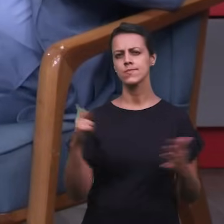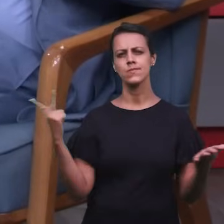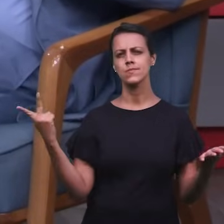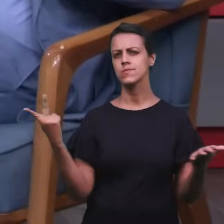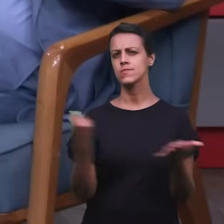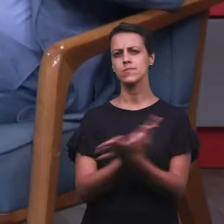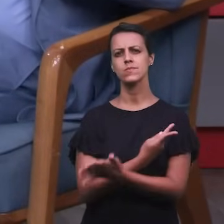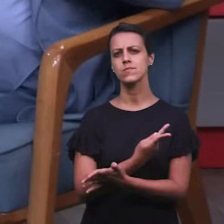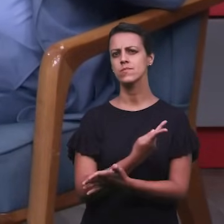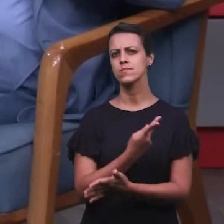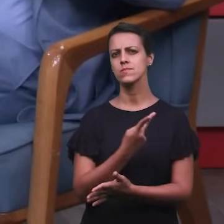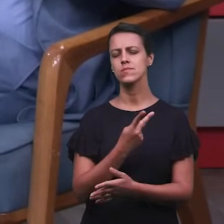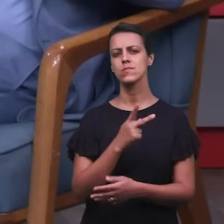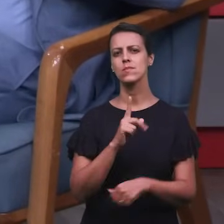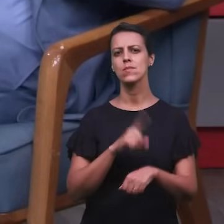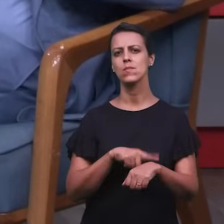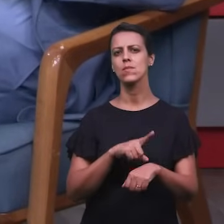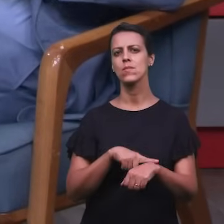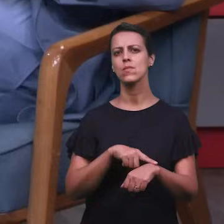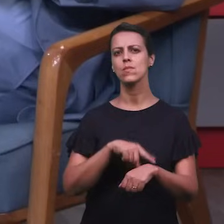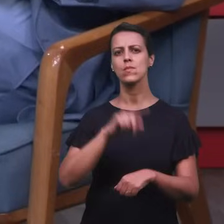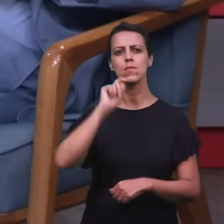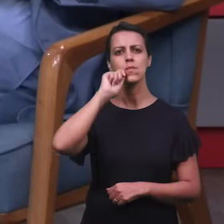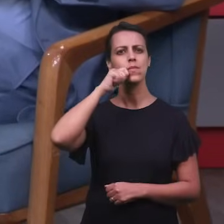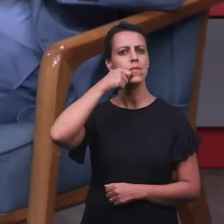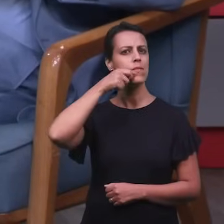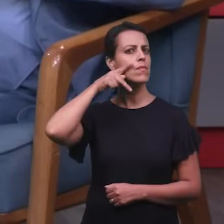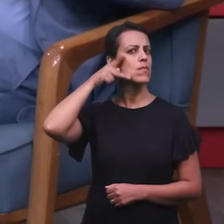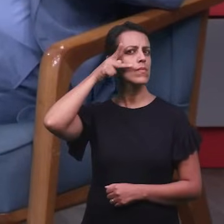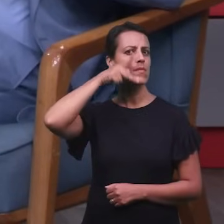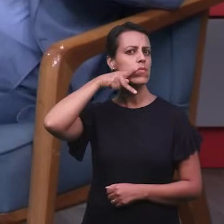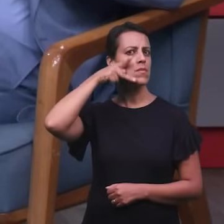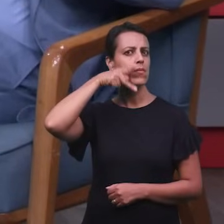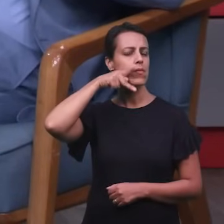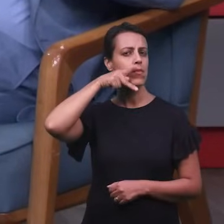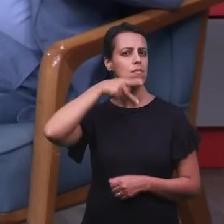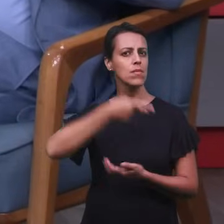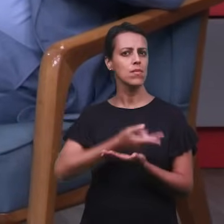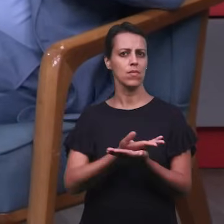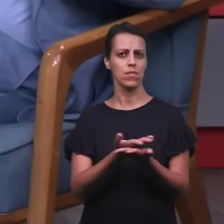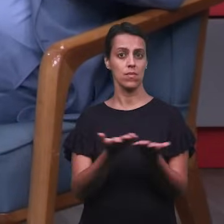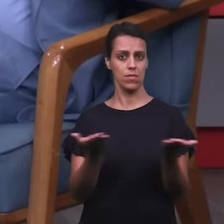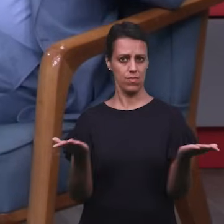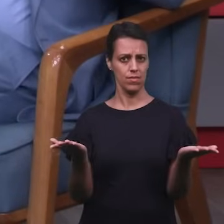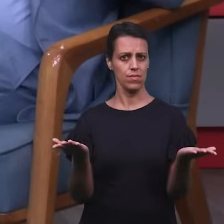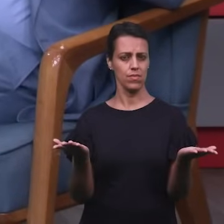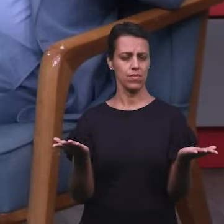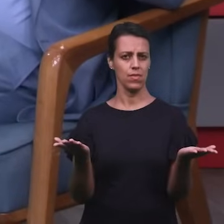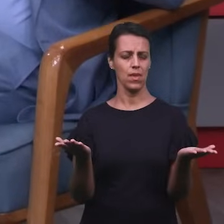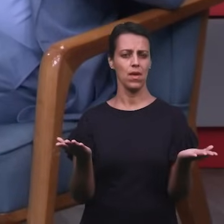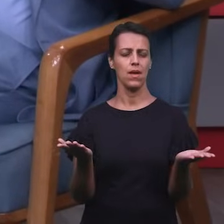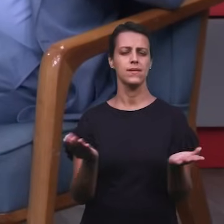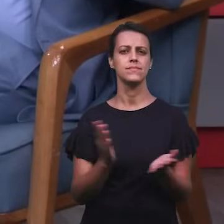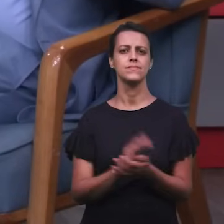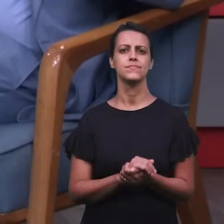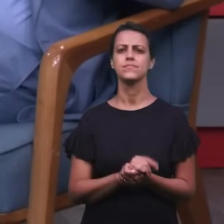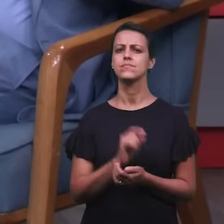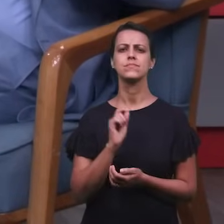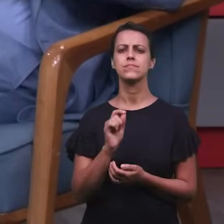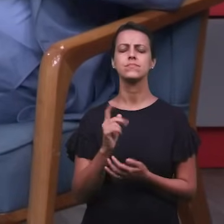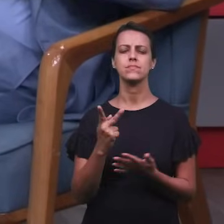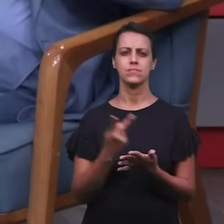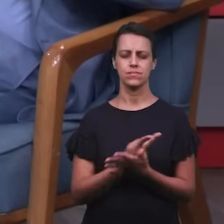na palavra sobre a ceia. O que aconteceu com a ceia? Vamos fazer